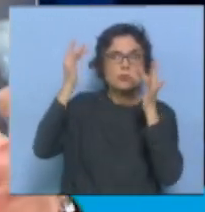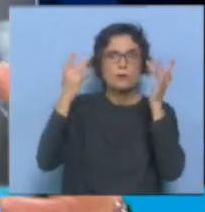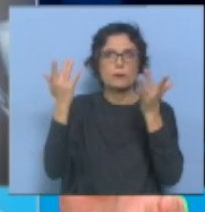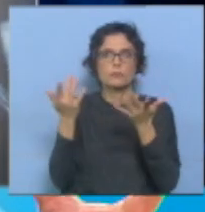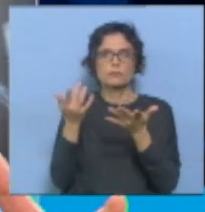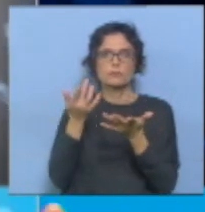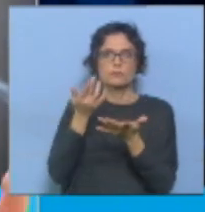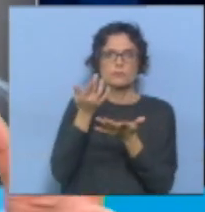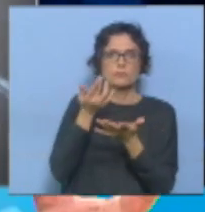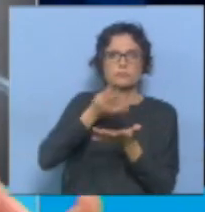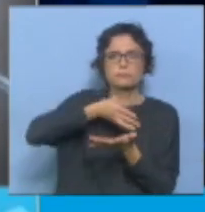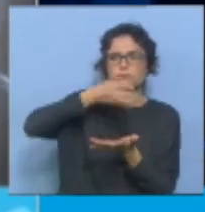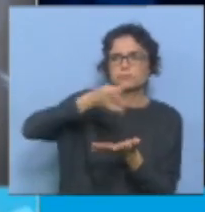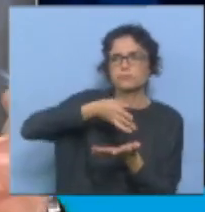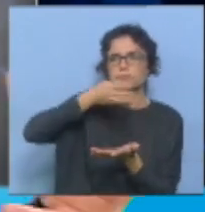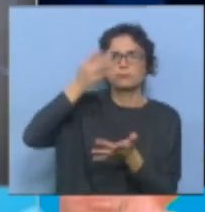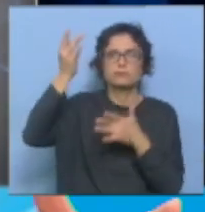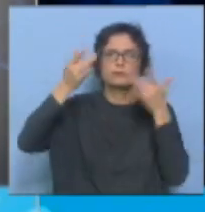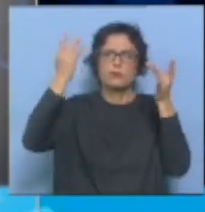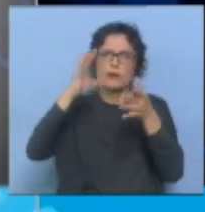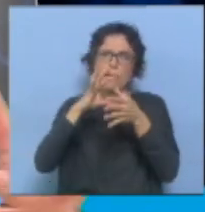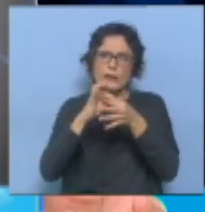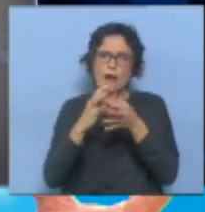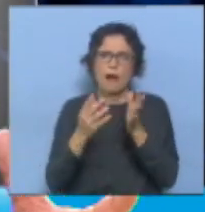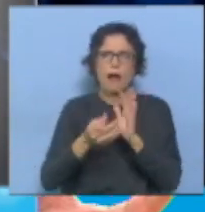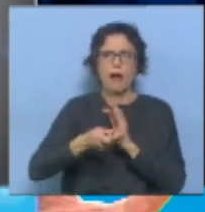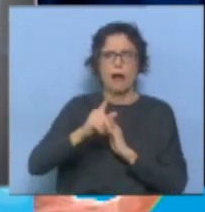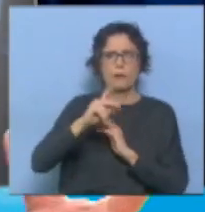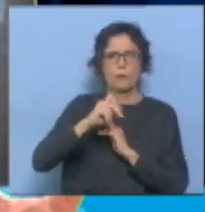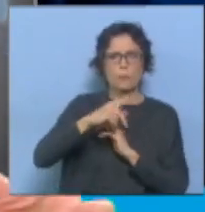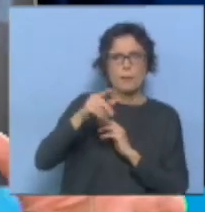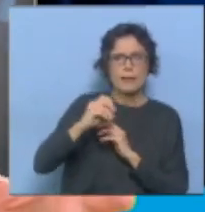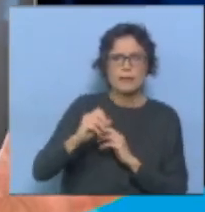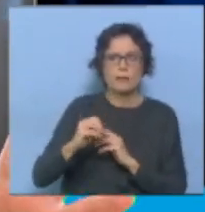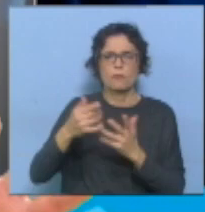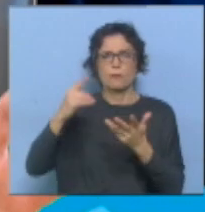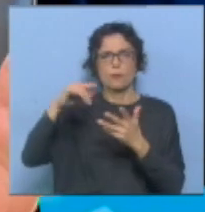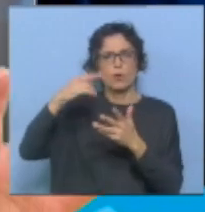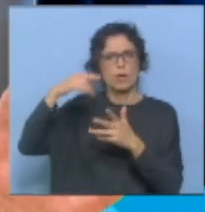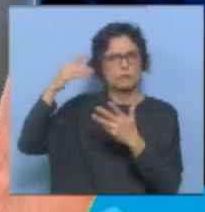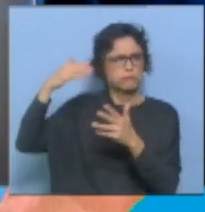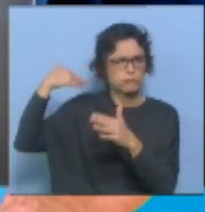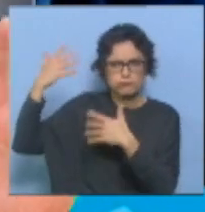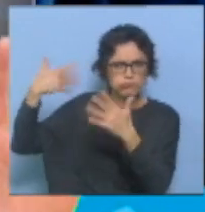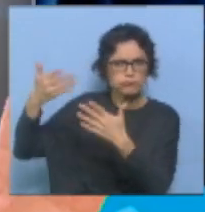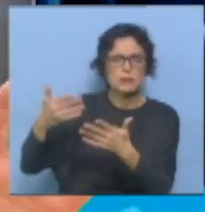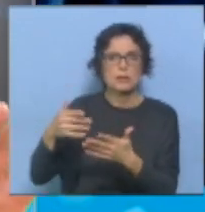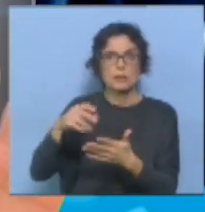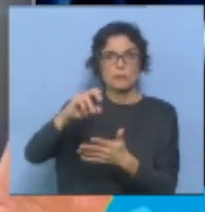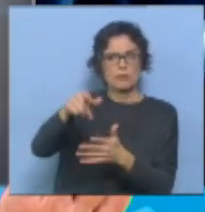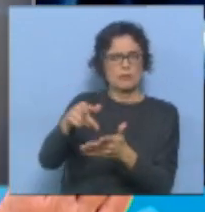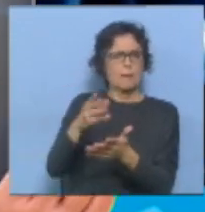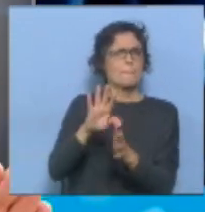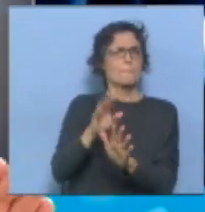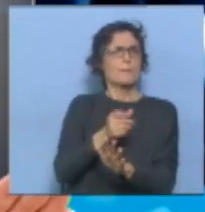as grandes tradições da filosofia, o platonismo, o estoicismo, e Paulo vem dizer, olha, eu não venho falar dessas coisas, porque